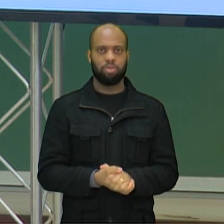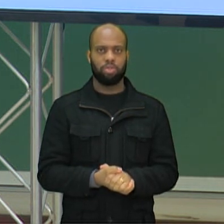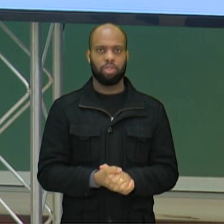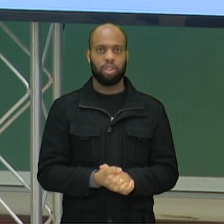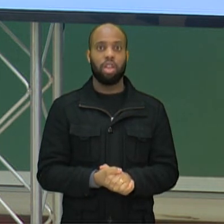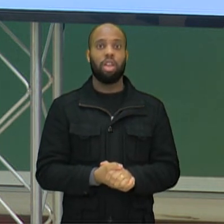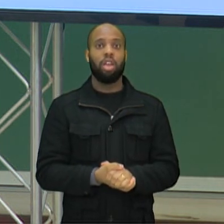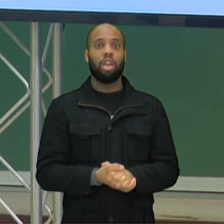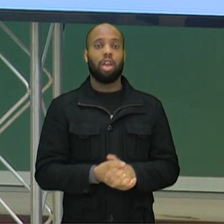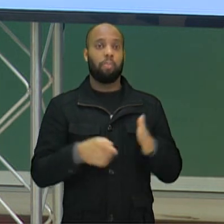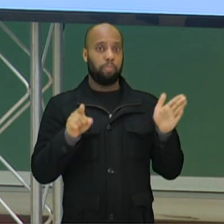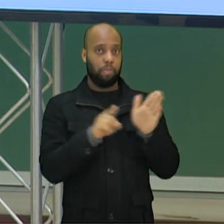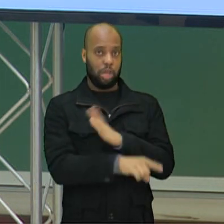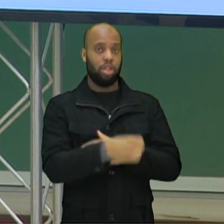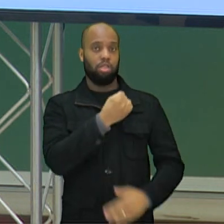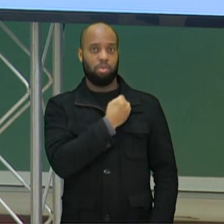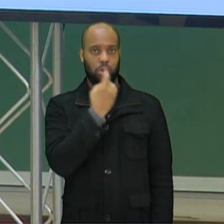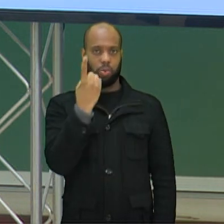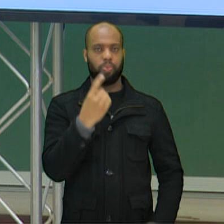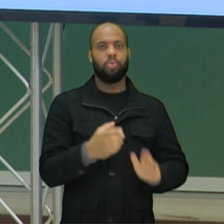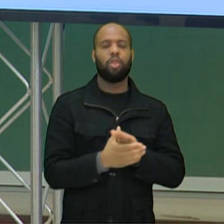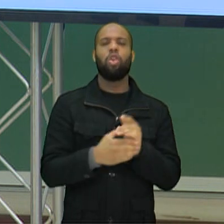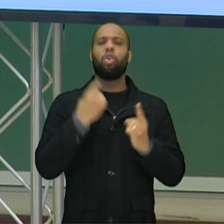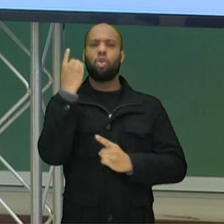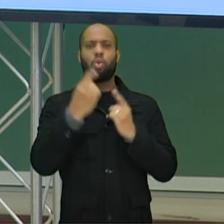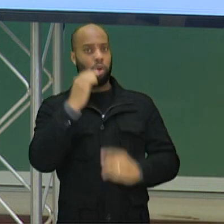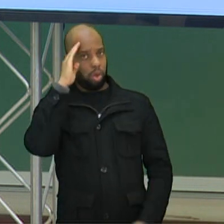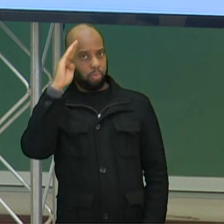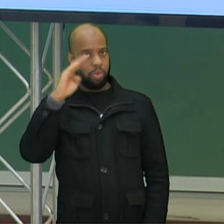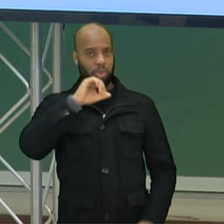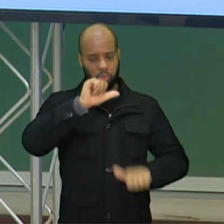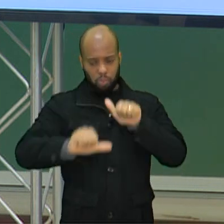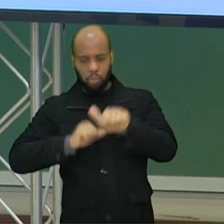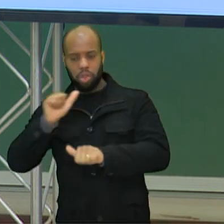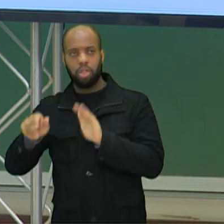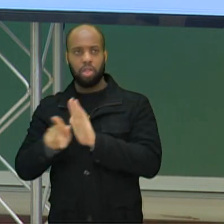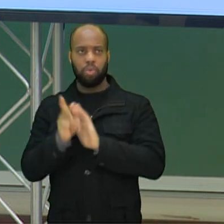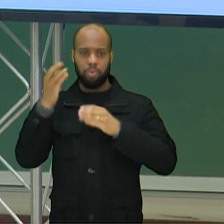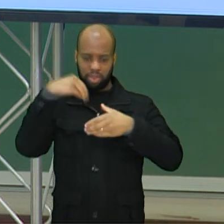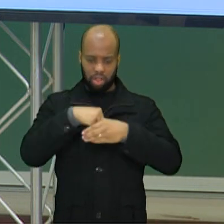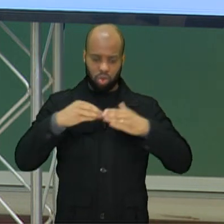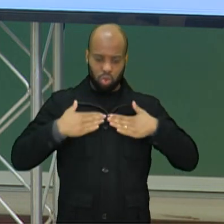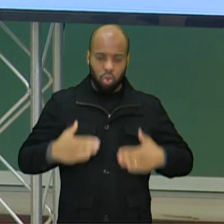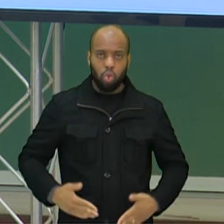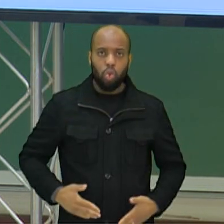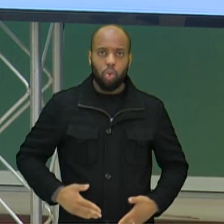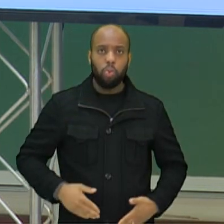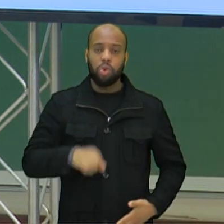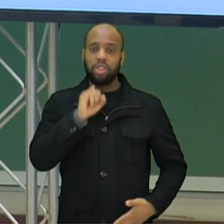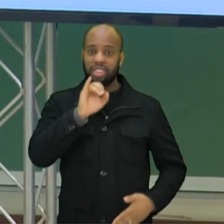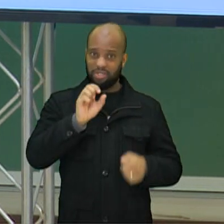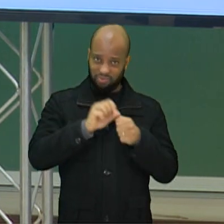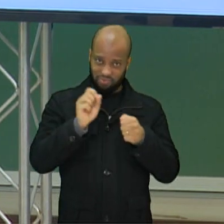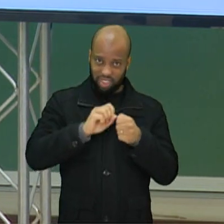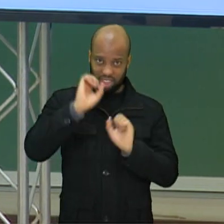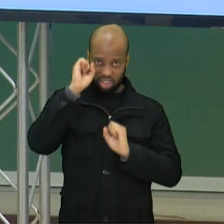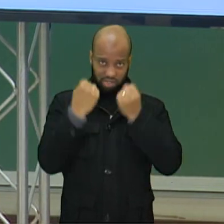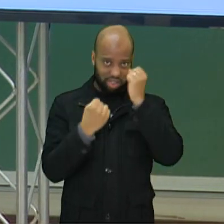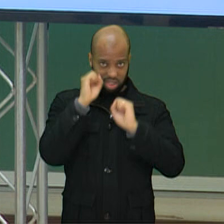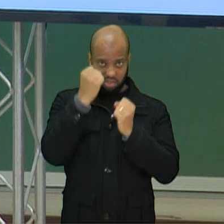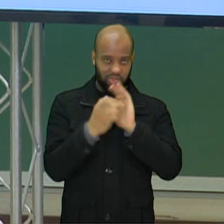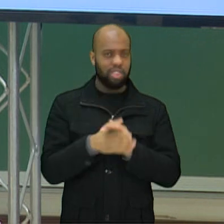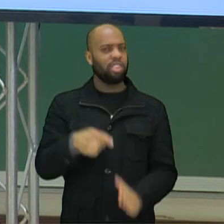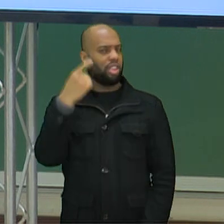A nossa primeira atividade. Quais são as principais alterações no organismo em resposta ao exercício físico?